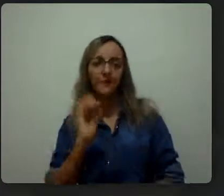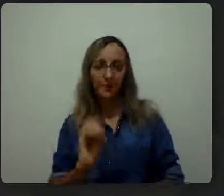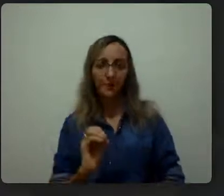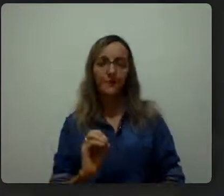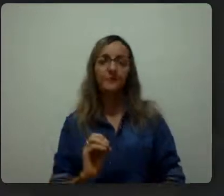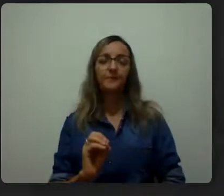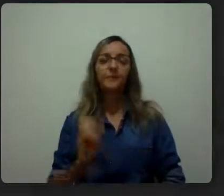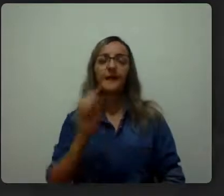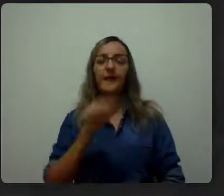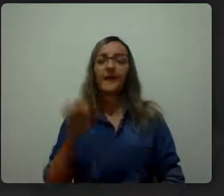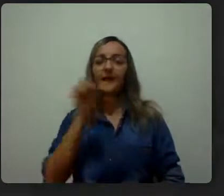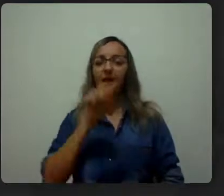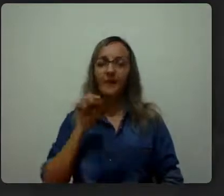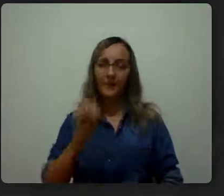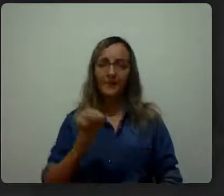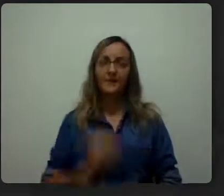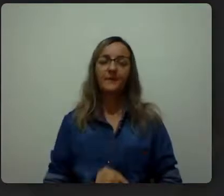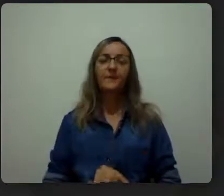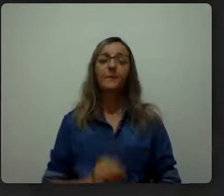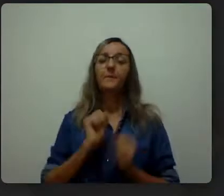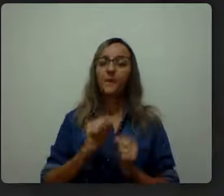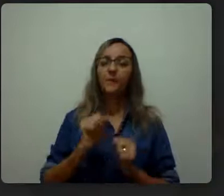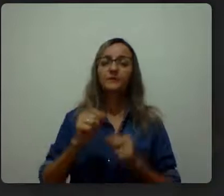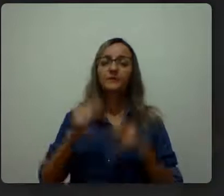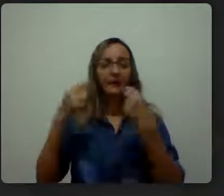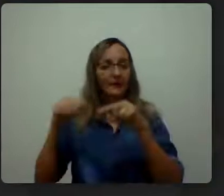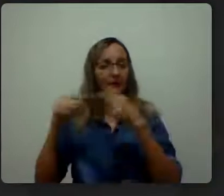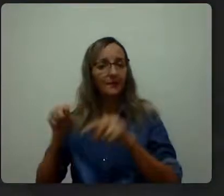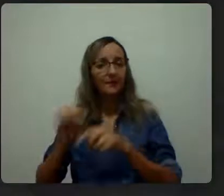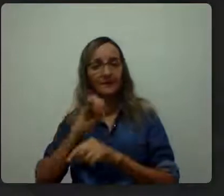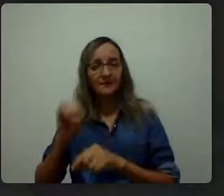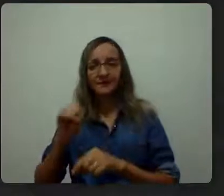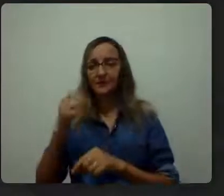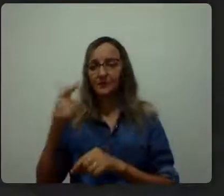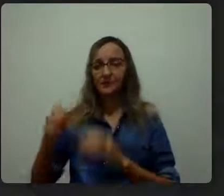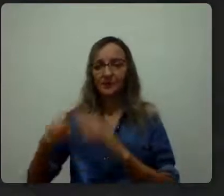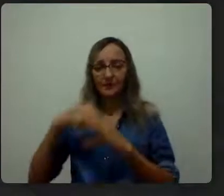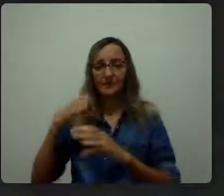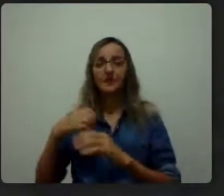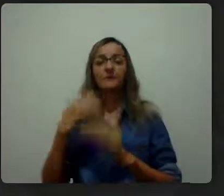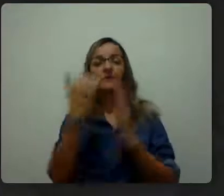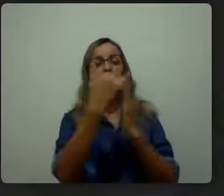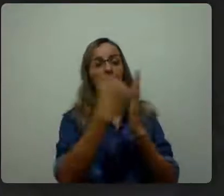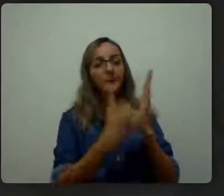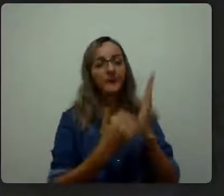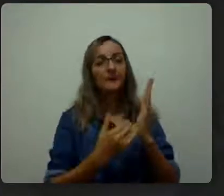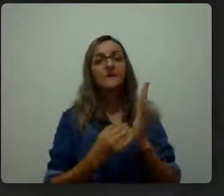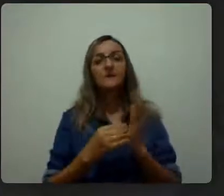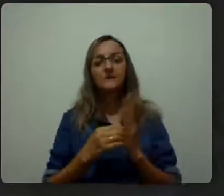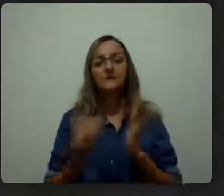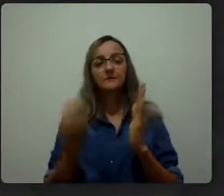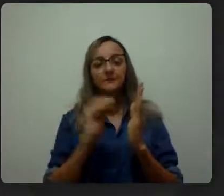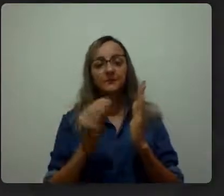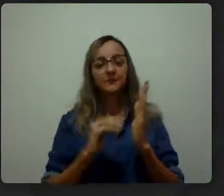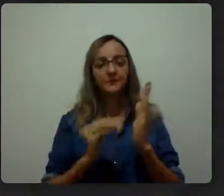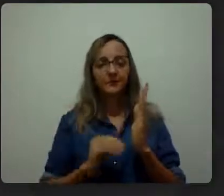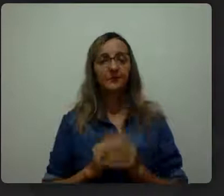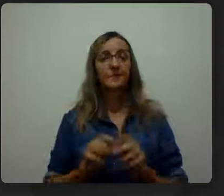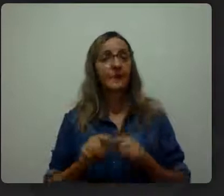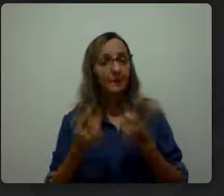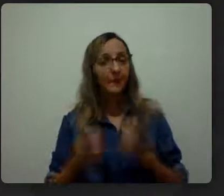Na plataforma, quando vocês entrarem, quando você clica no nome da pessoa, você consegue ver todas as características da pessoa. Se